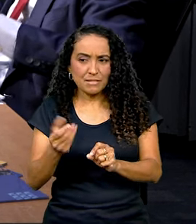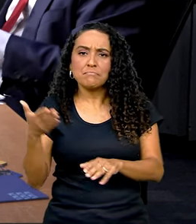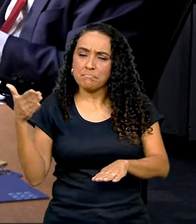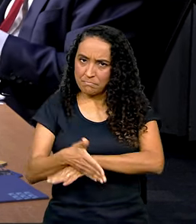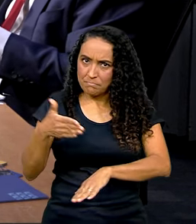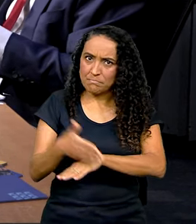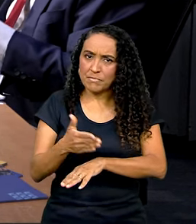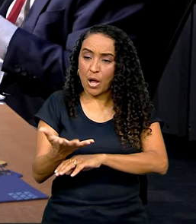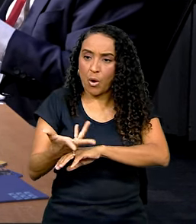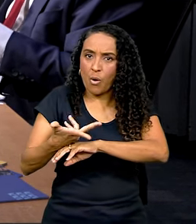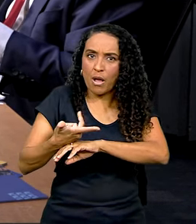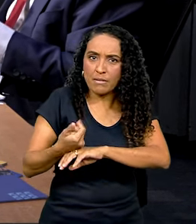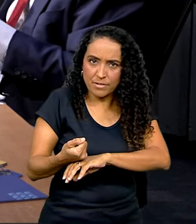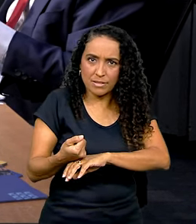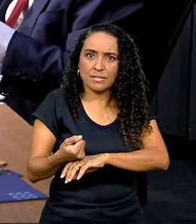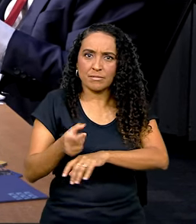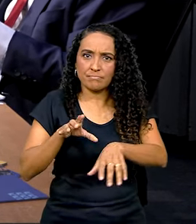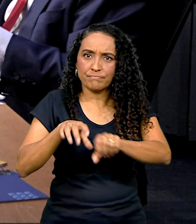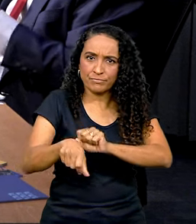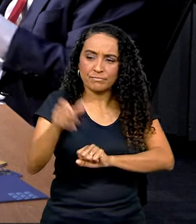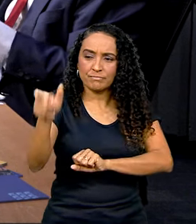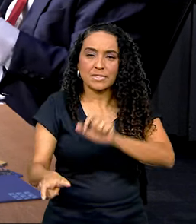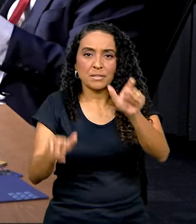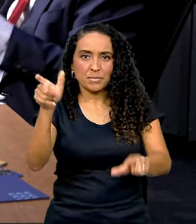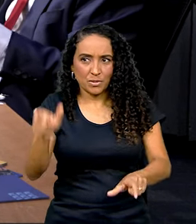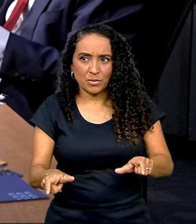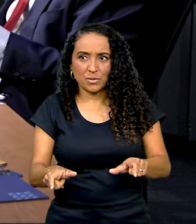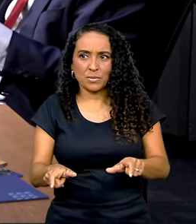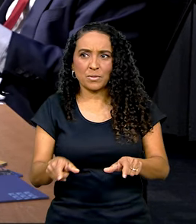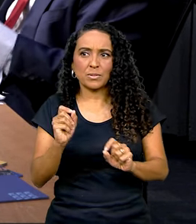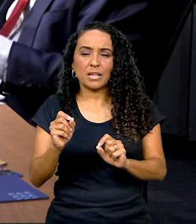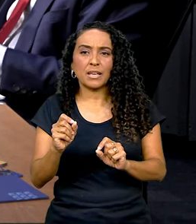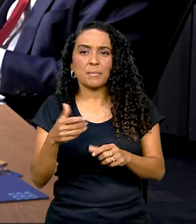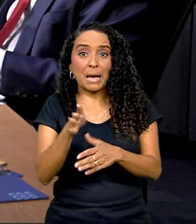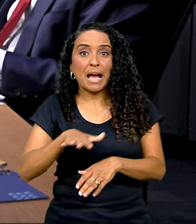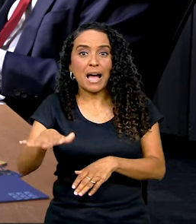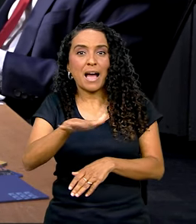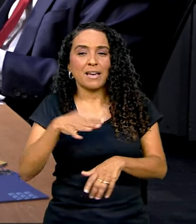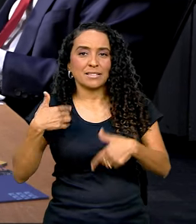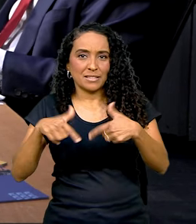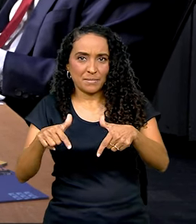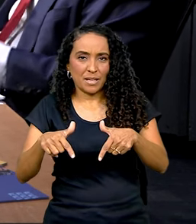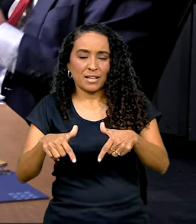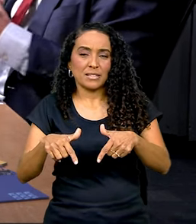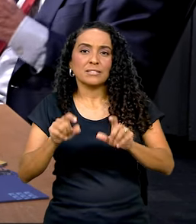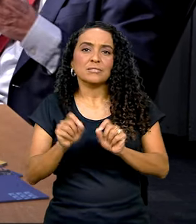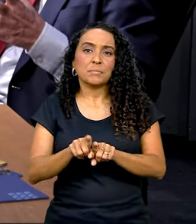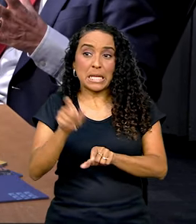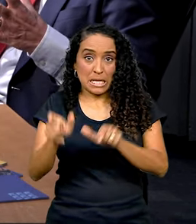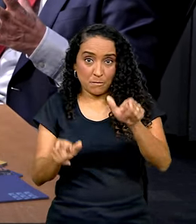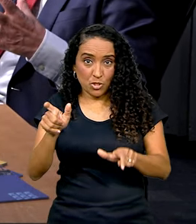ela participa da qualificação qualifica essas pessoas para aquela área de trabalho